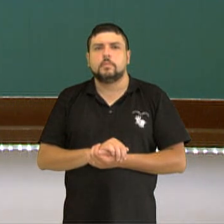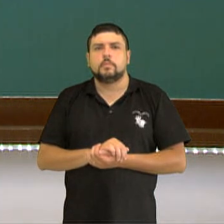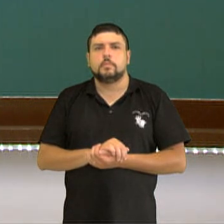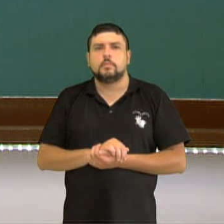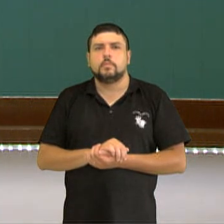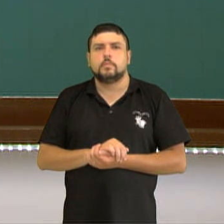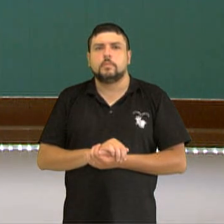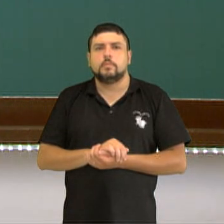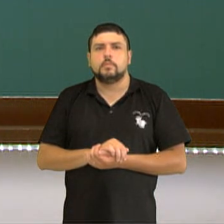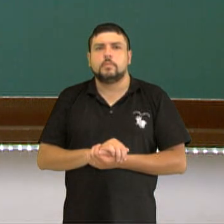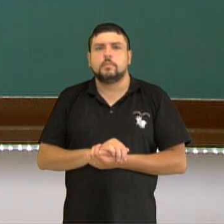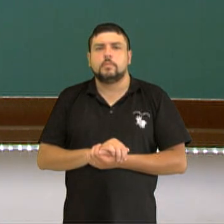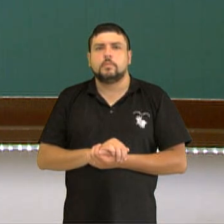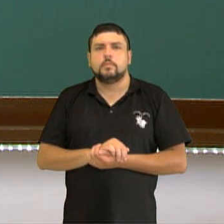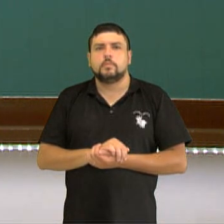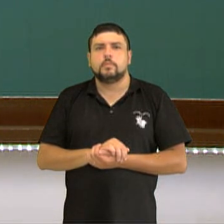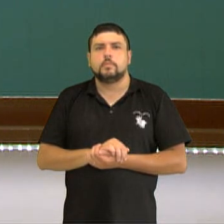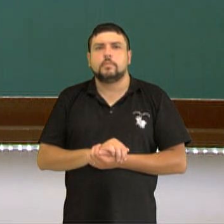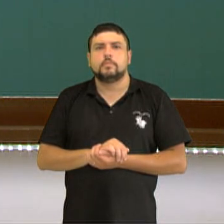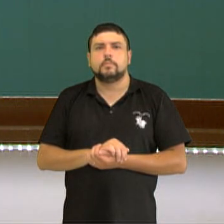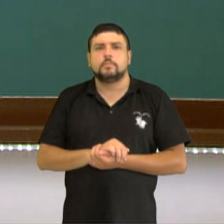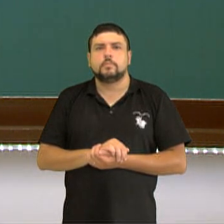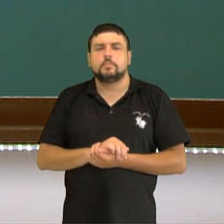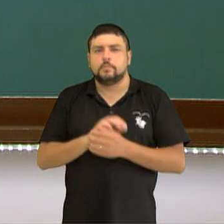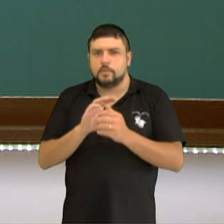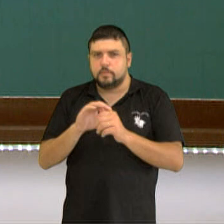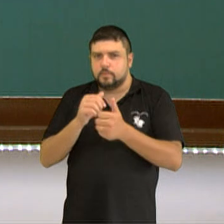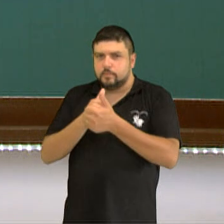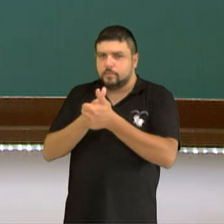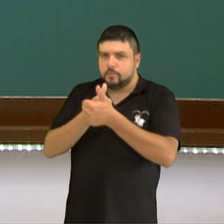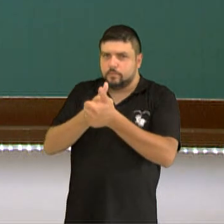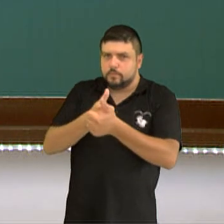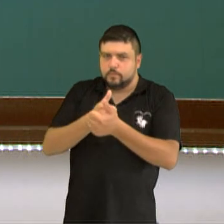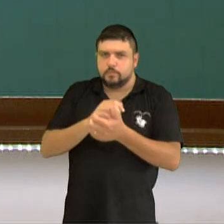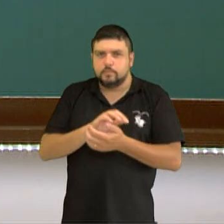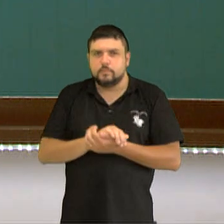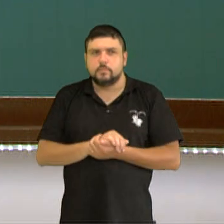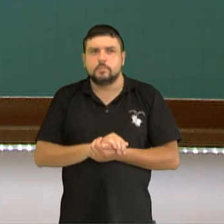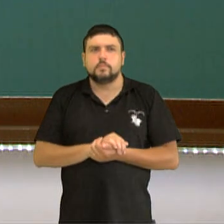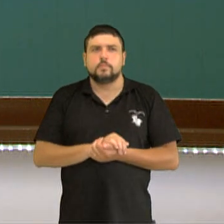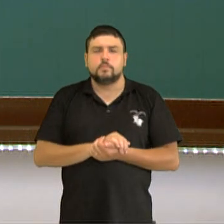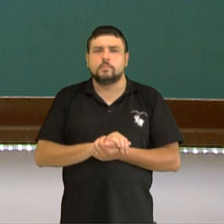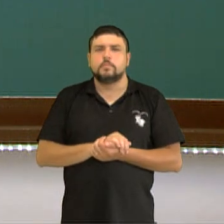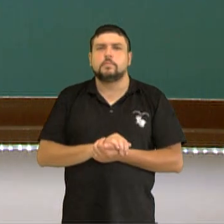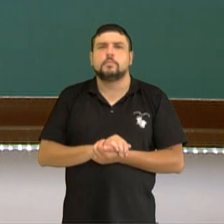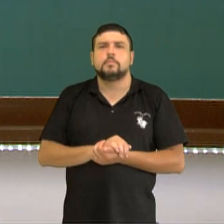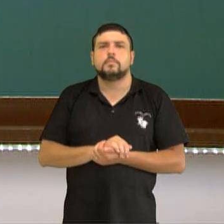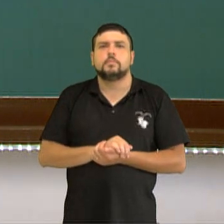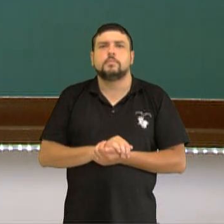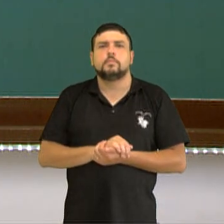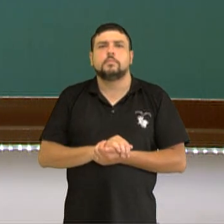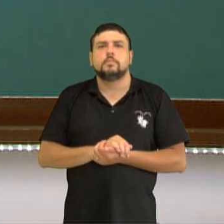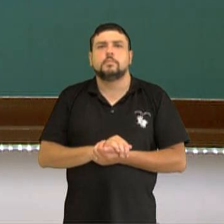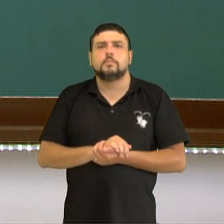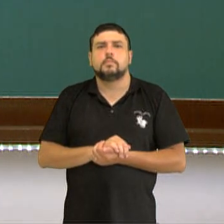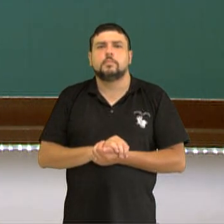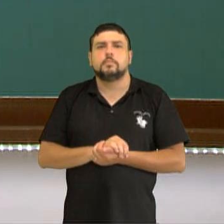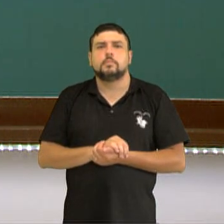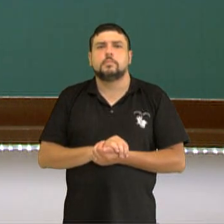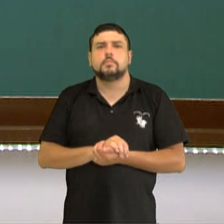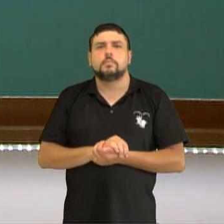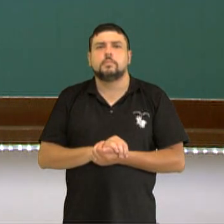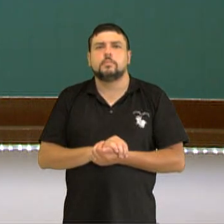y, 0 para x, 1 para y e 1 para x, 0 para